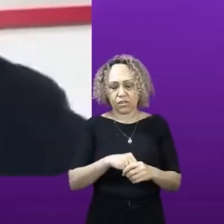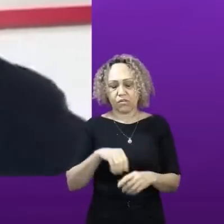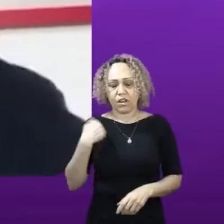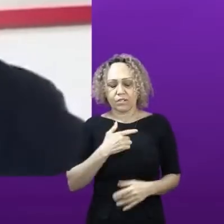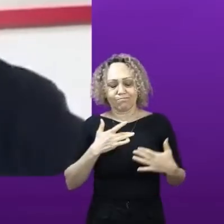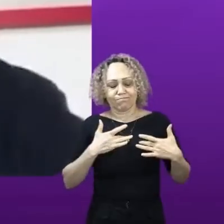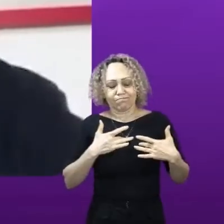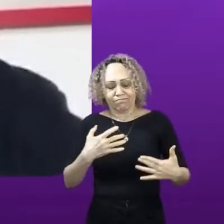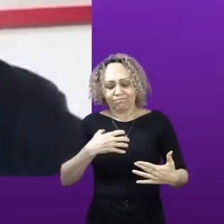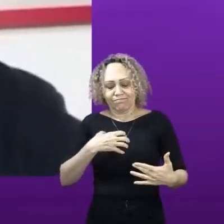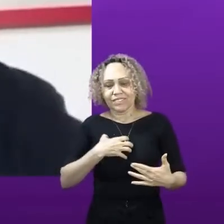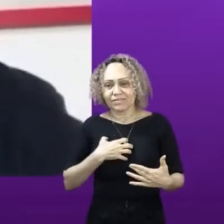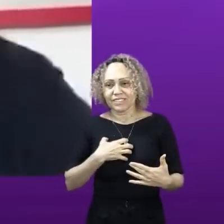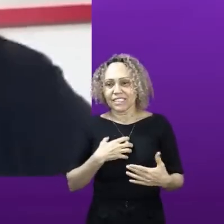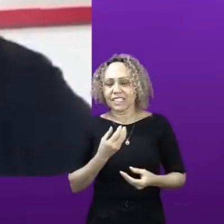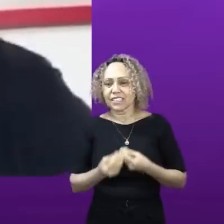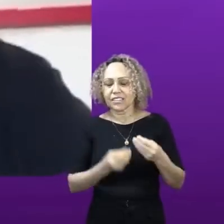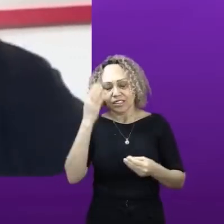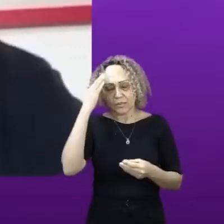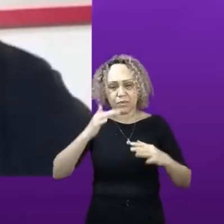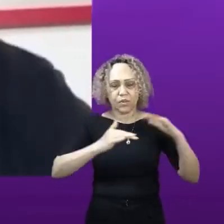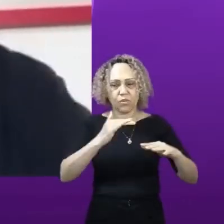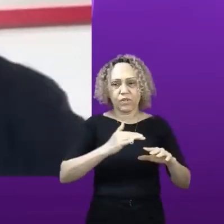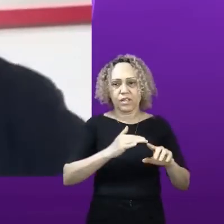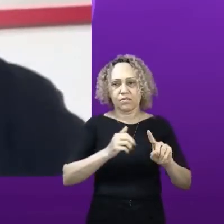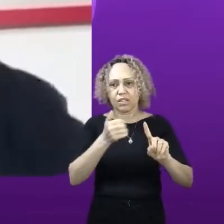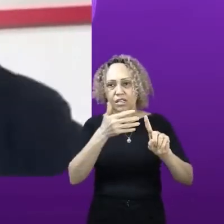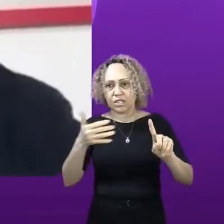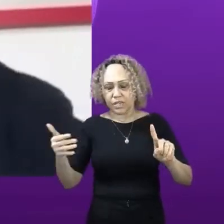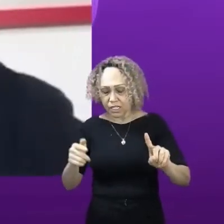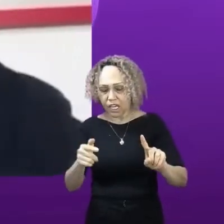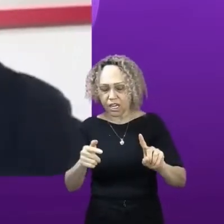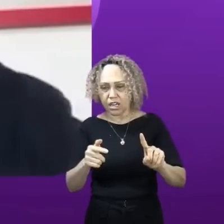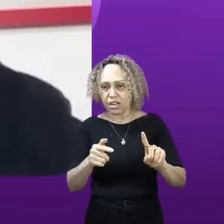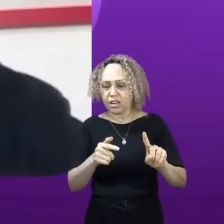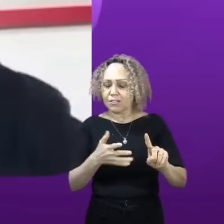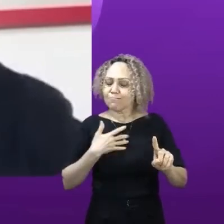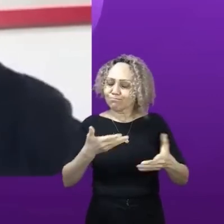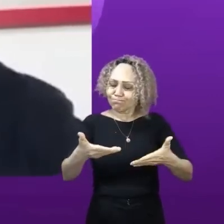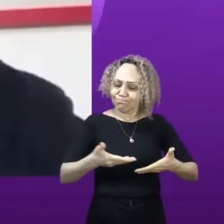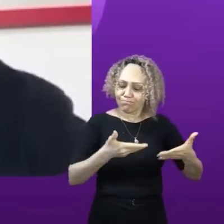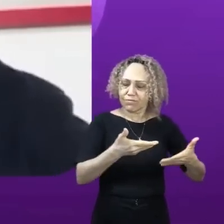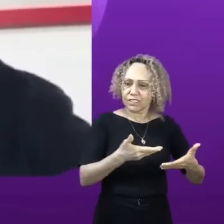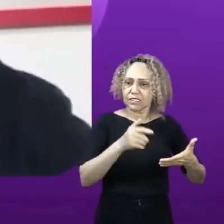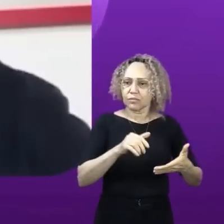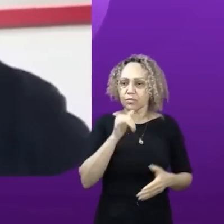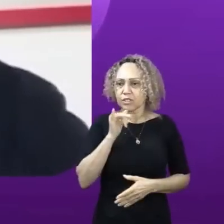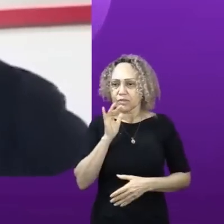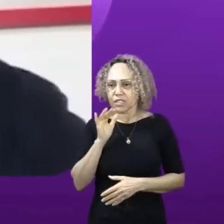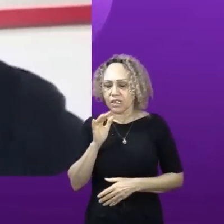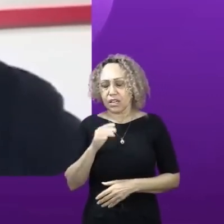afeto, a gente sabe que o movimento LGBT ele é muito acolhedor. E aí, quando a gente leva para dentro do partido político, onde eu falo